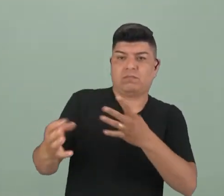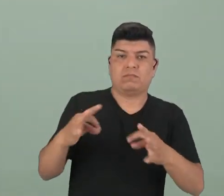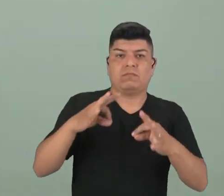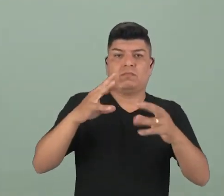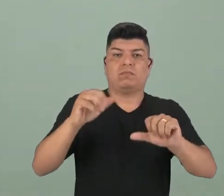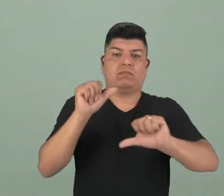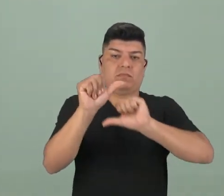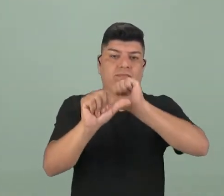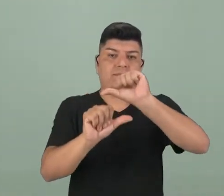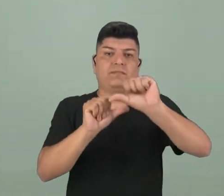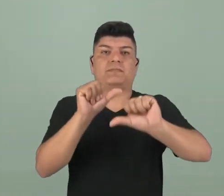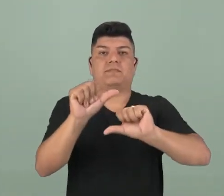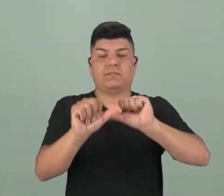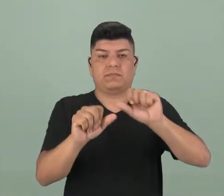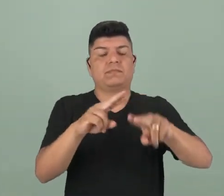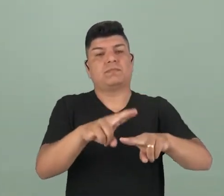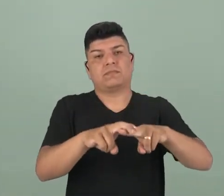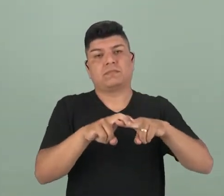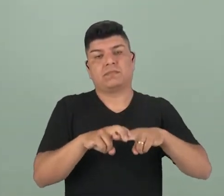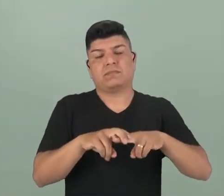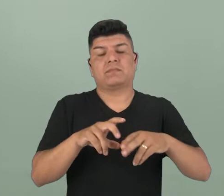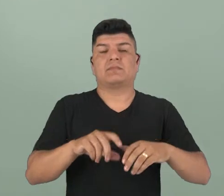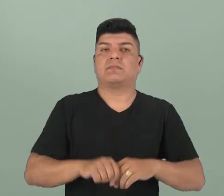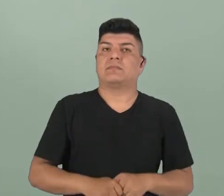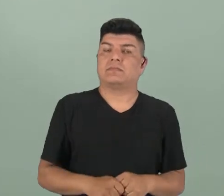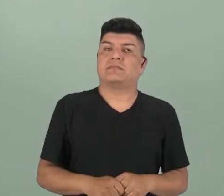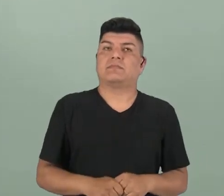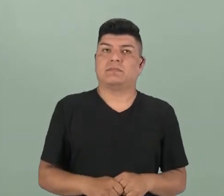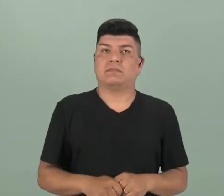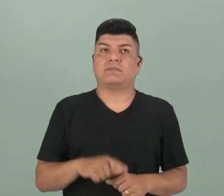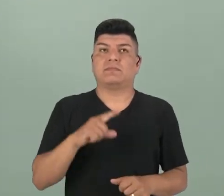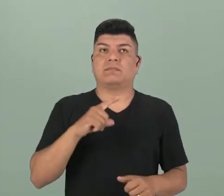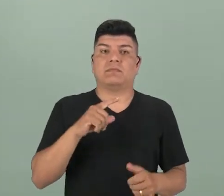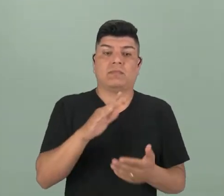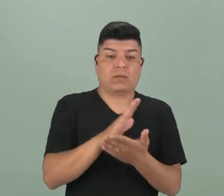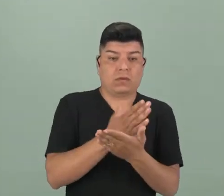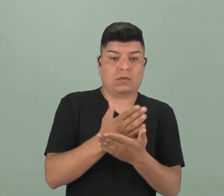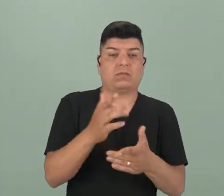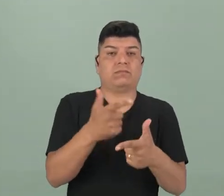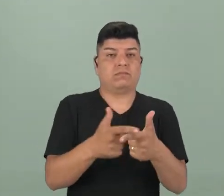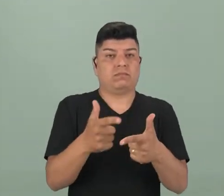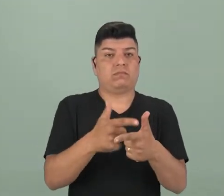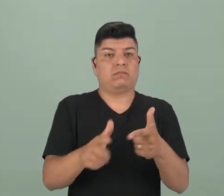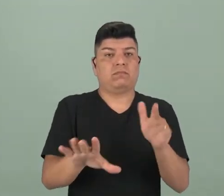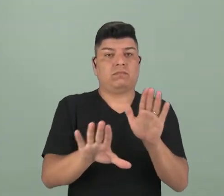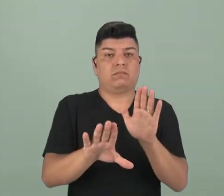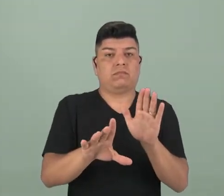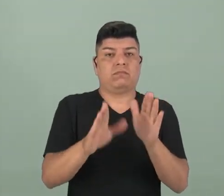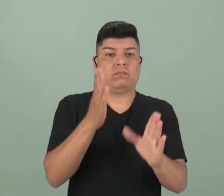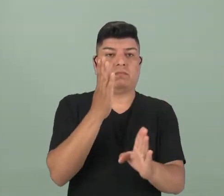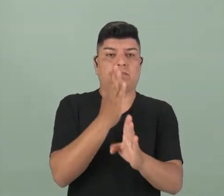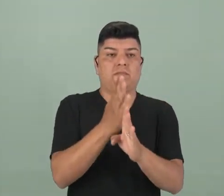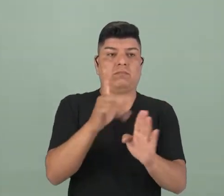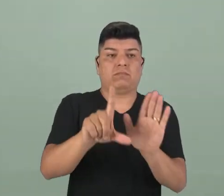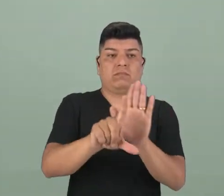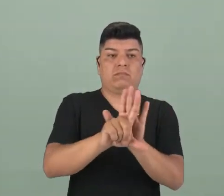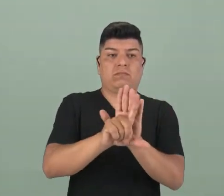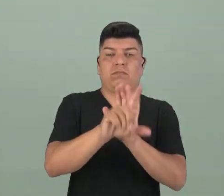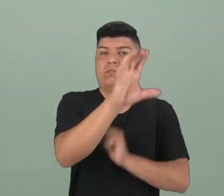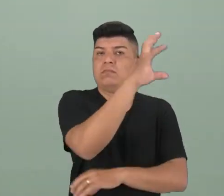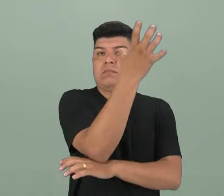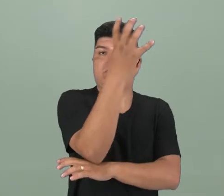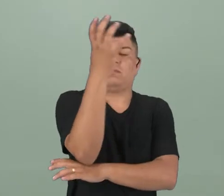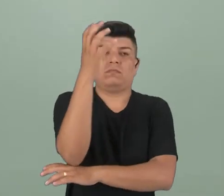é transformado, pessoal. E aí tem alguns problemas por causa dessa lei da natureza, né? Se as coisas não podem